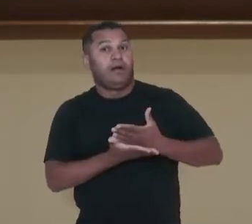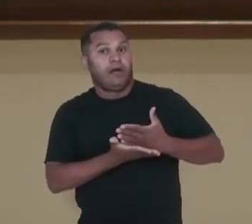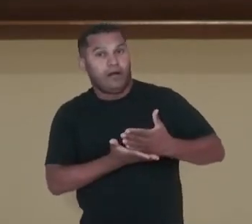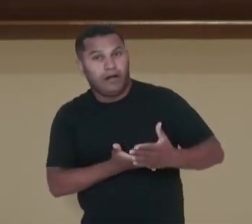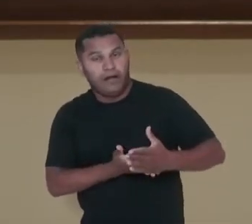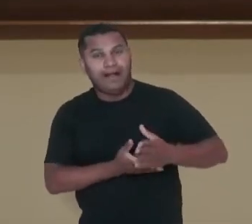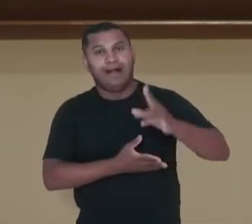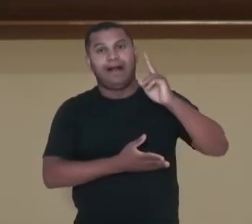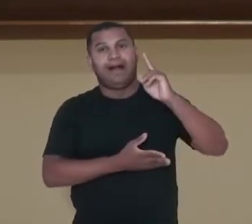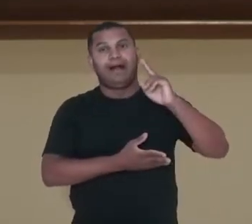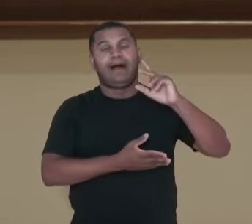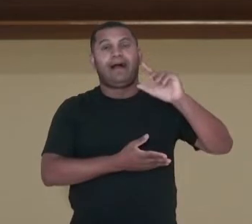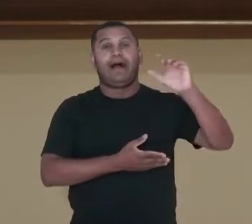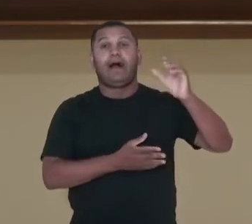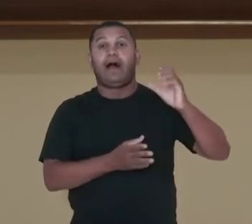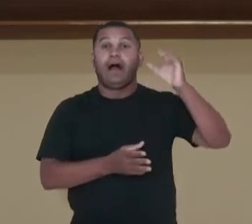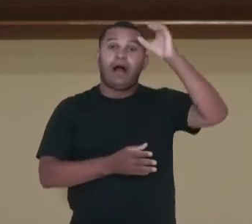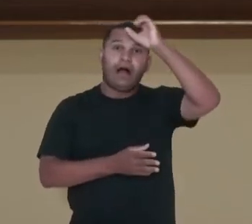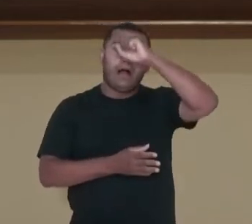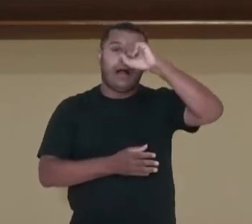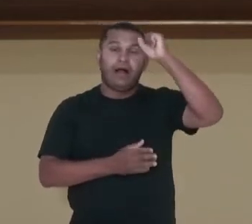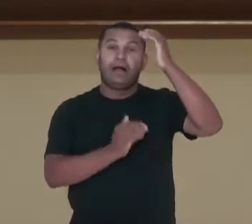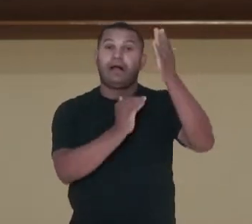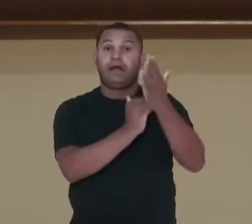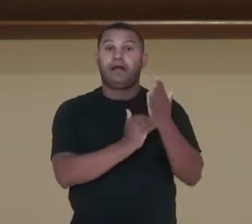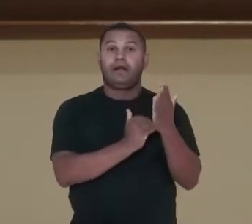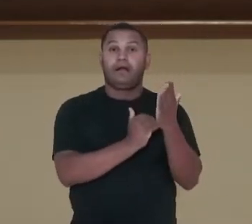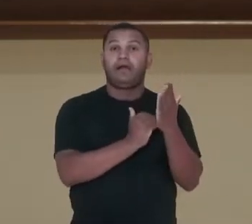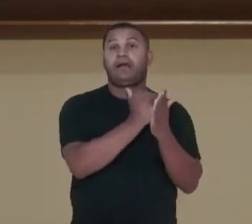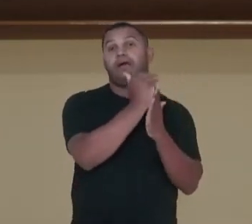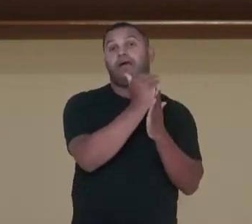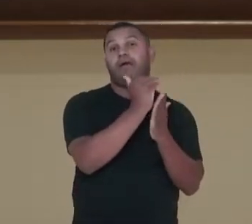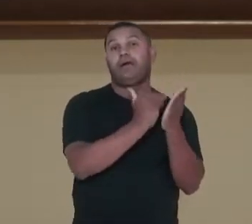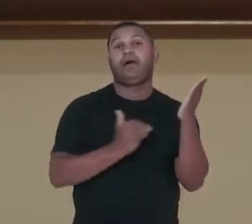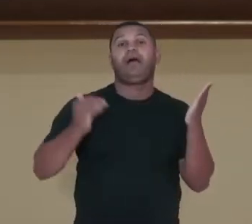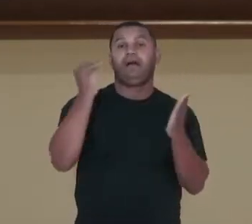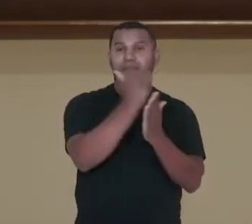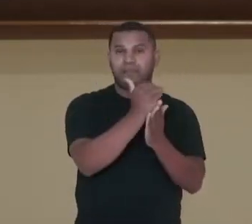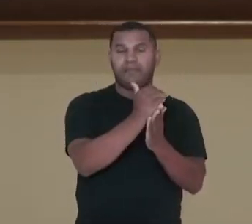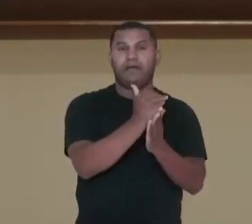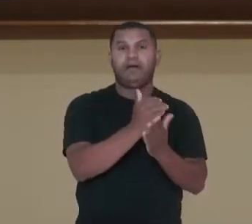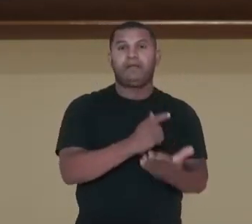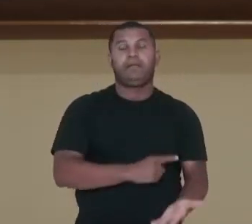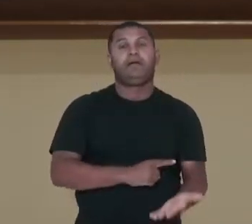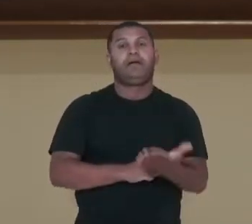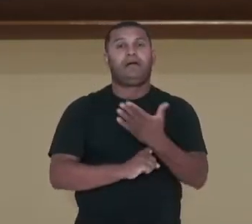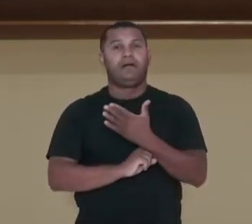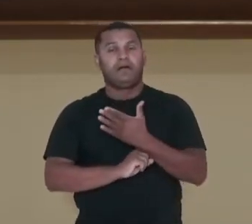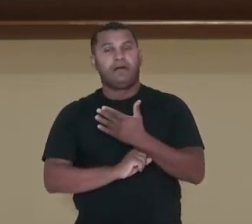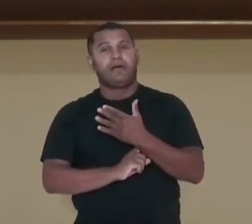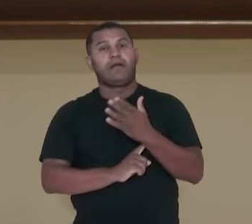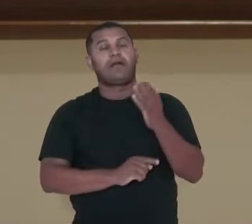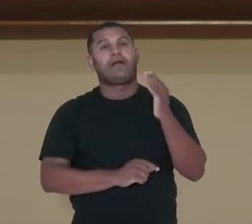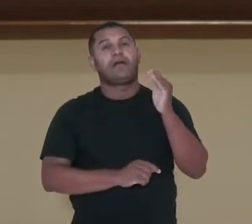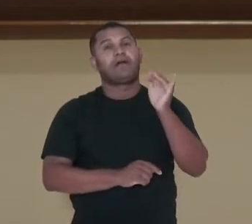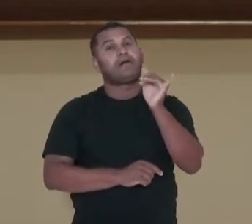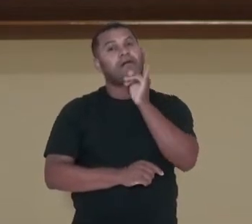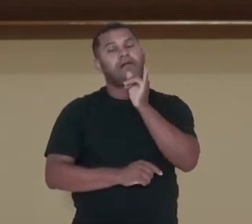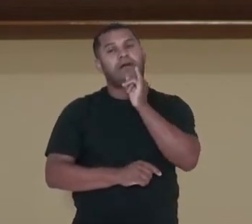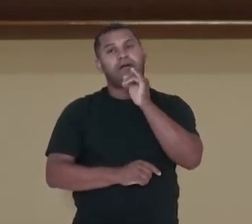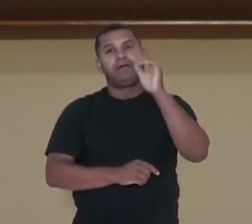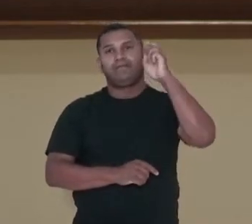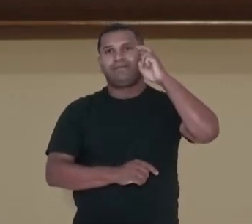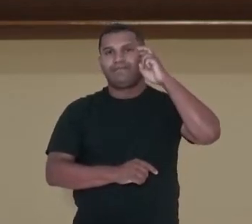começar a acrescentar os conhecimentos que vão estar ampliando mais ainda a tua bagagem